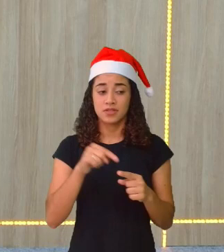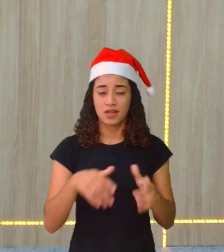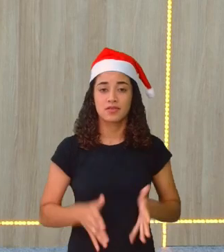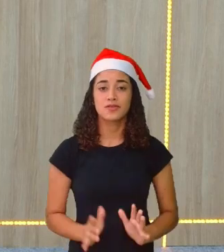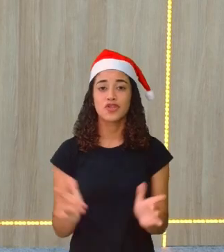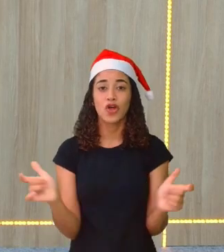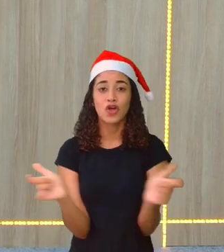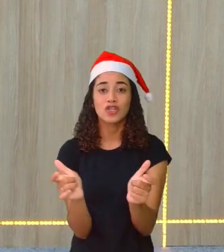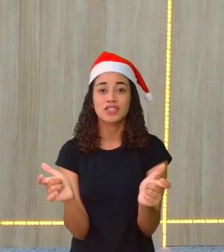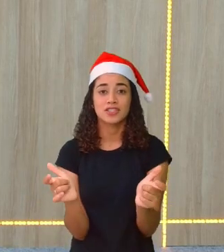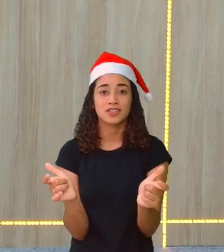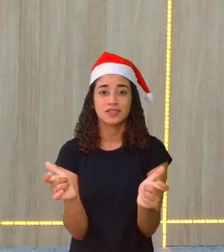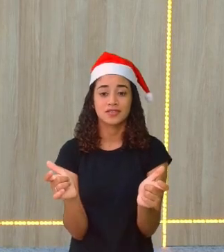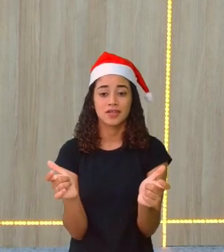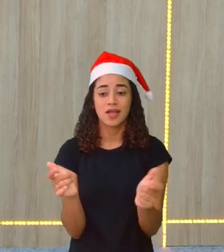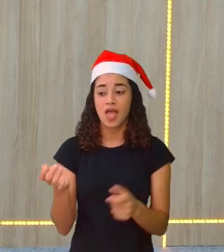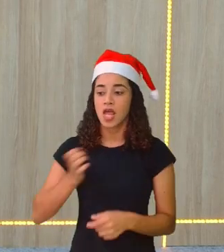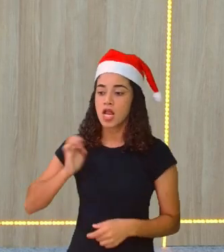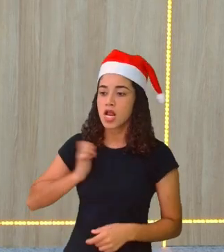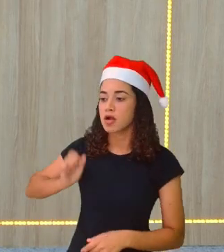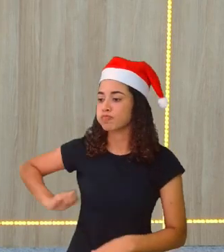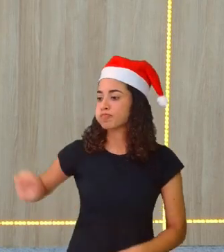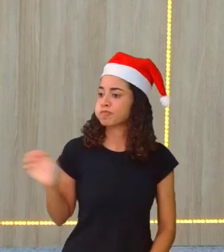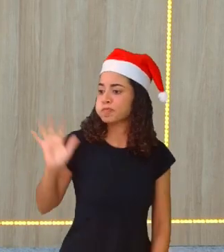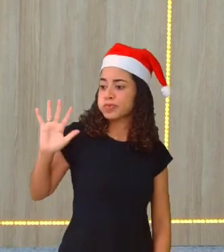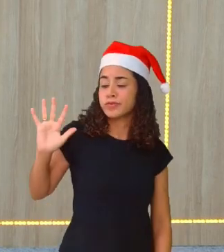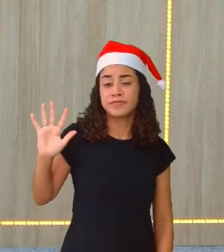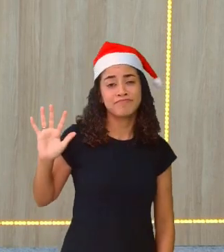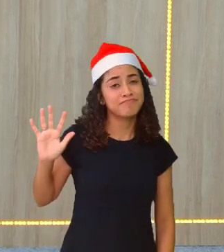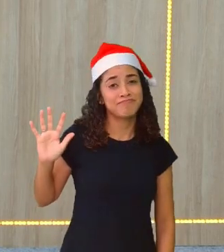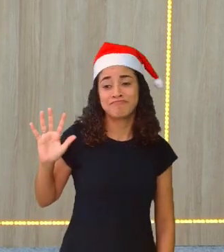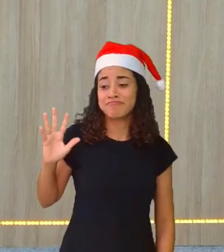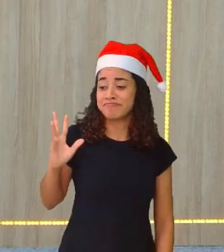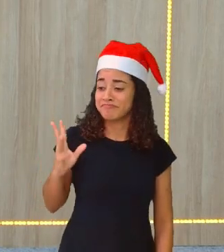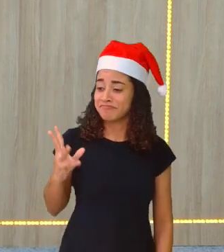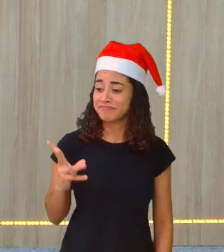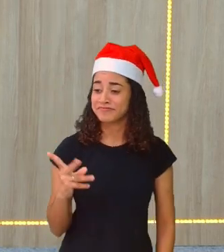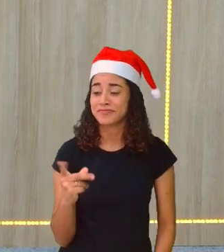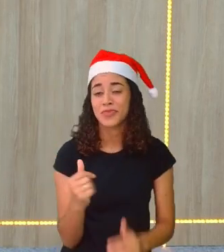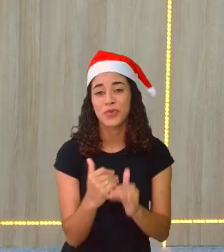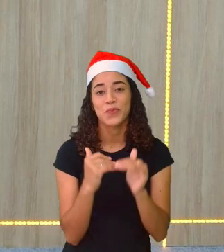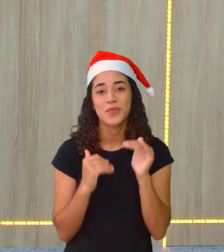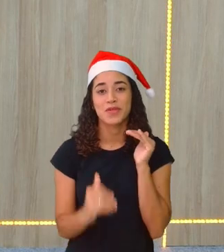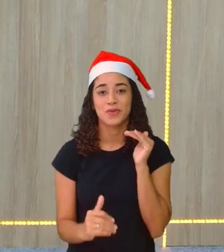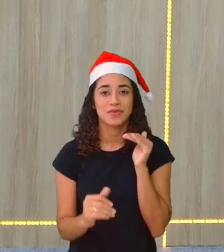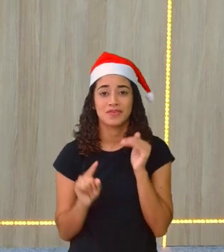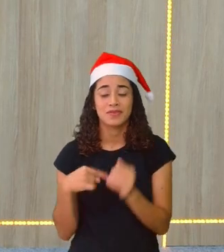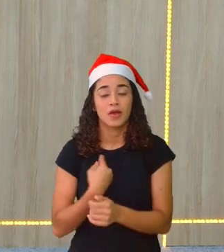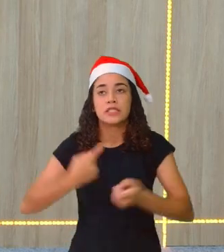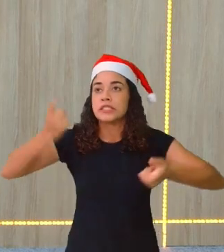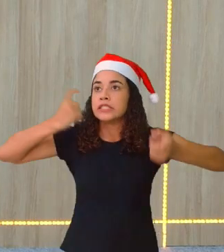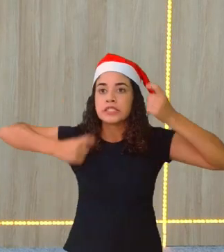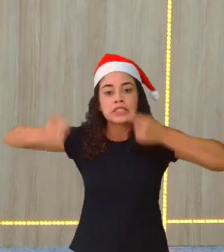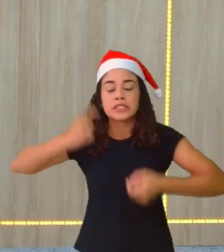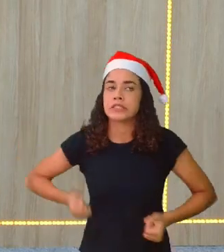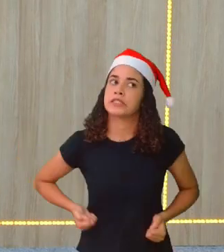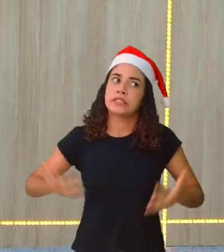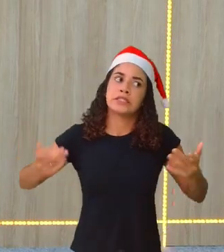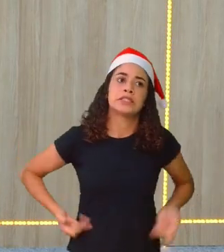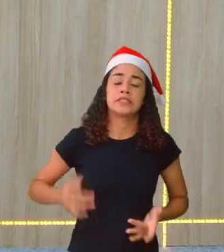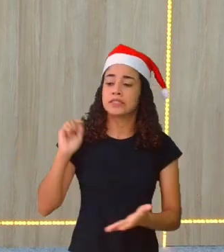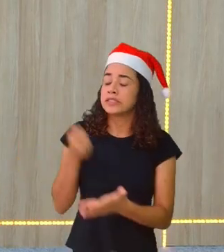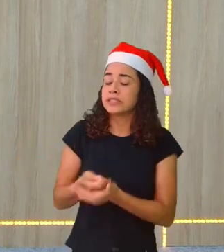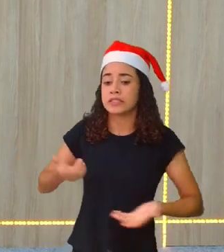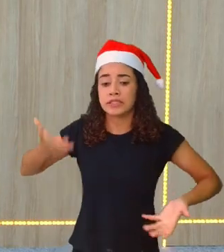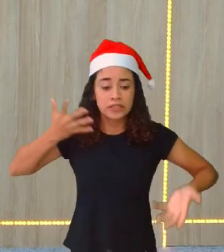sem pompa nenhuma, sem riqueza nenhuma, enquanto a gente fica se preocupando em, às vezes, gastar mais até do que a gente